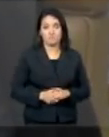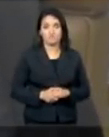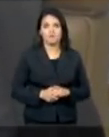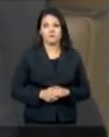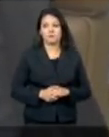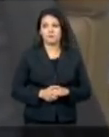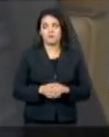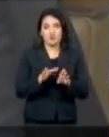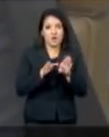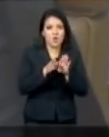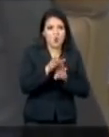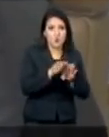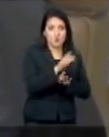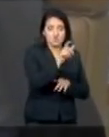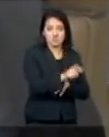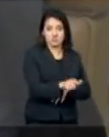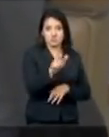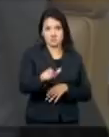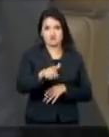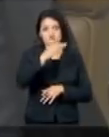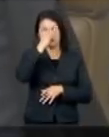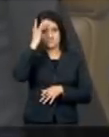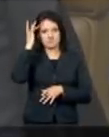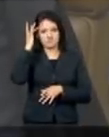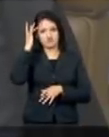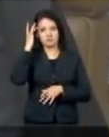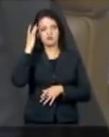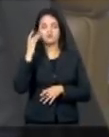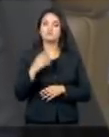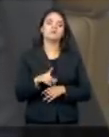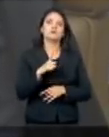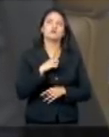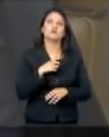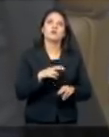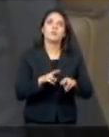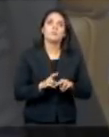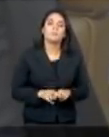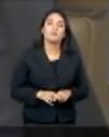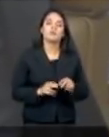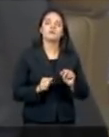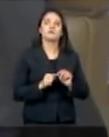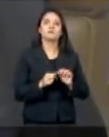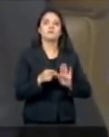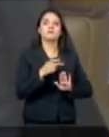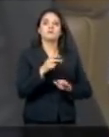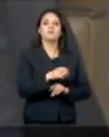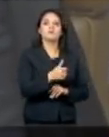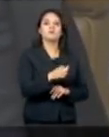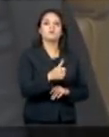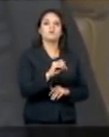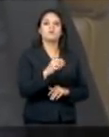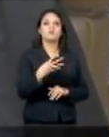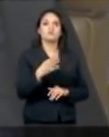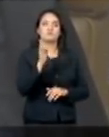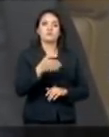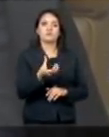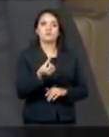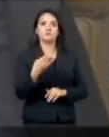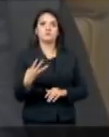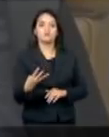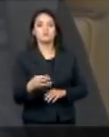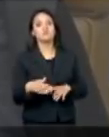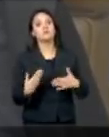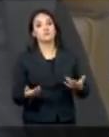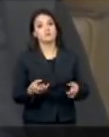ou que venha a ser concretizado com a edição da portaria 1.104 de 64 daí a